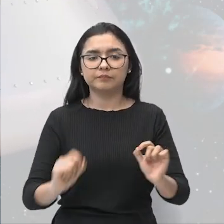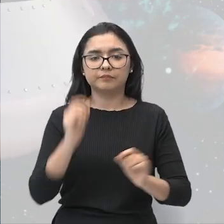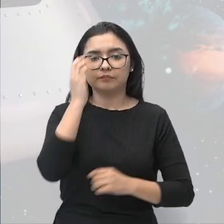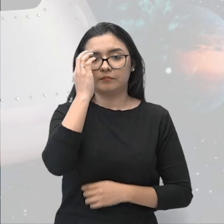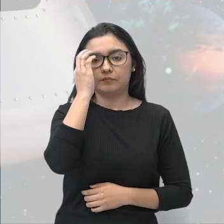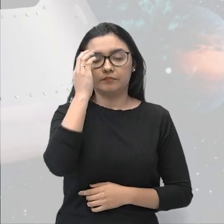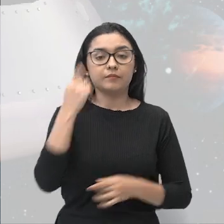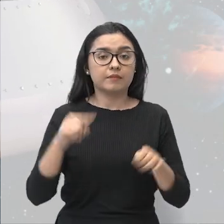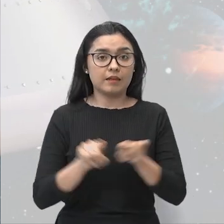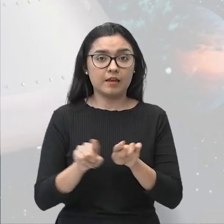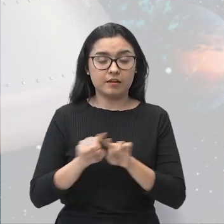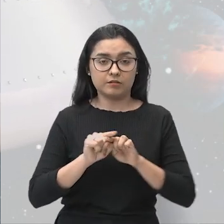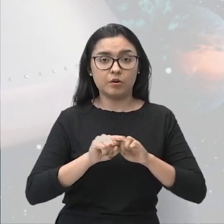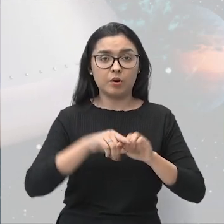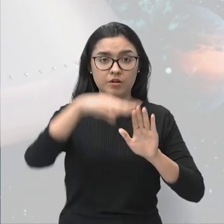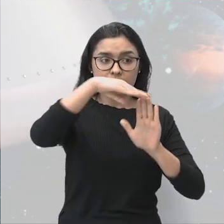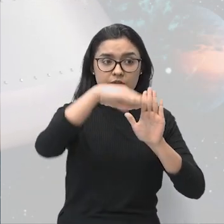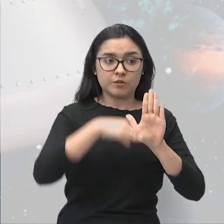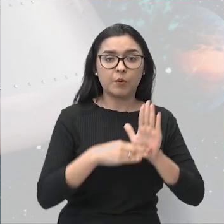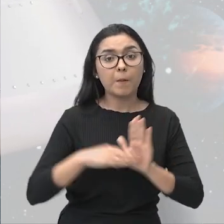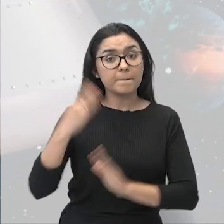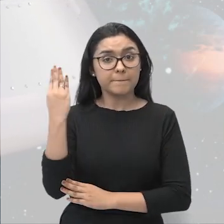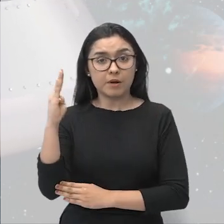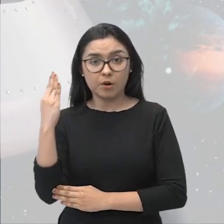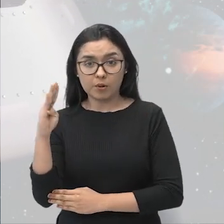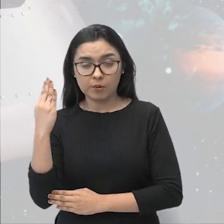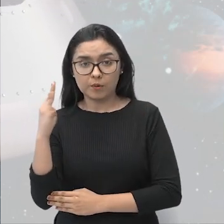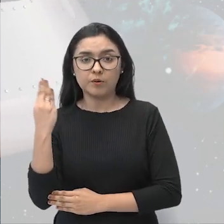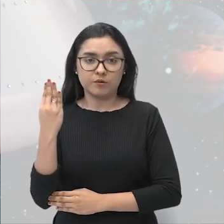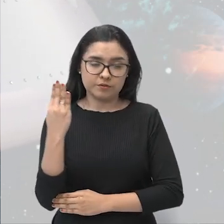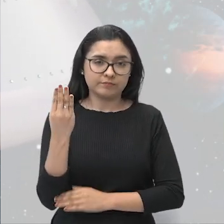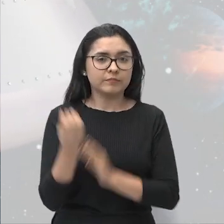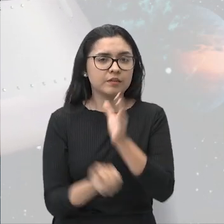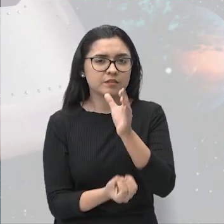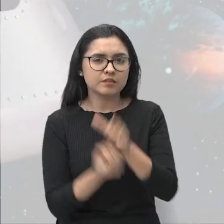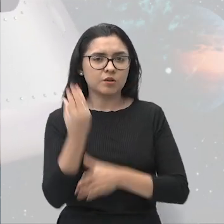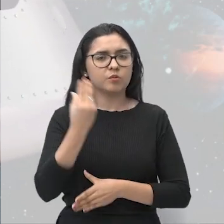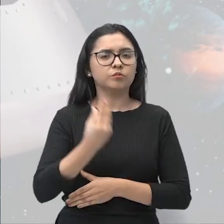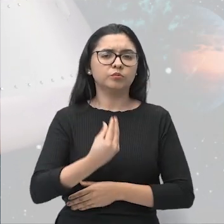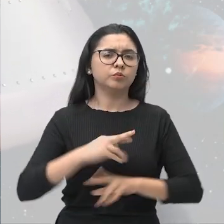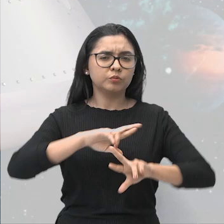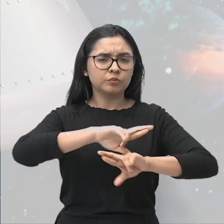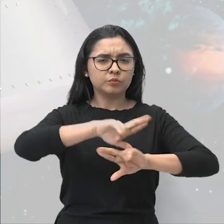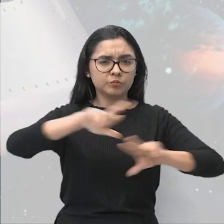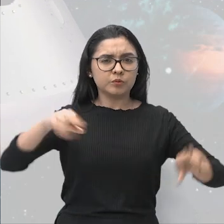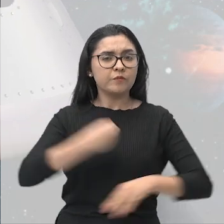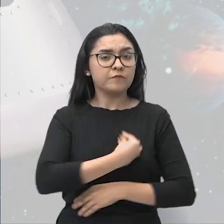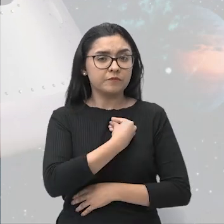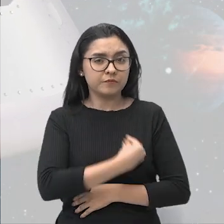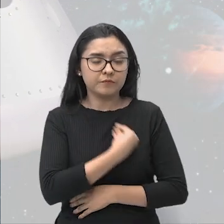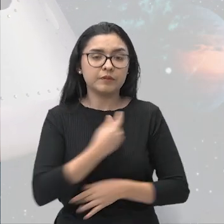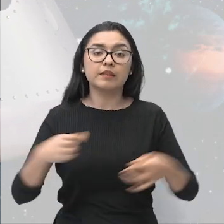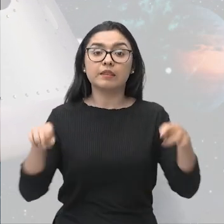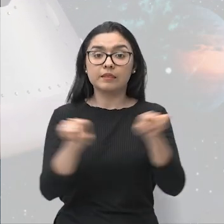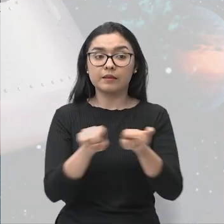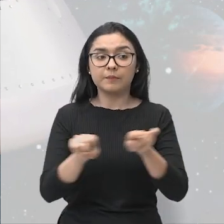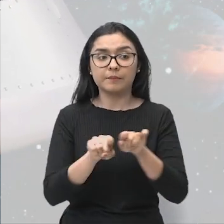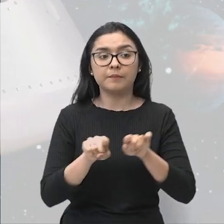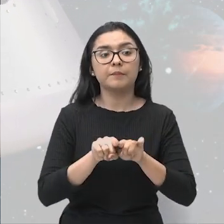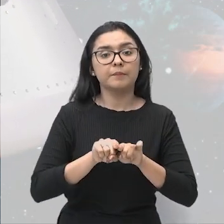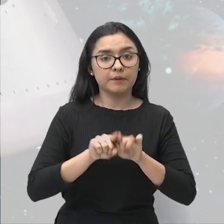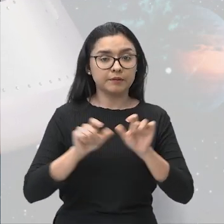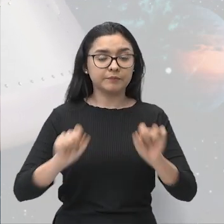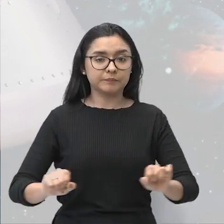tanto biológica, da formação dos seres, quanto também da interação